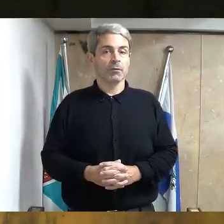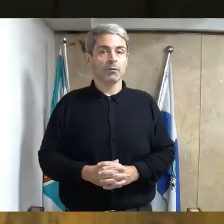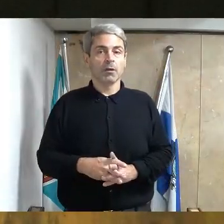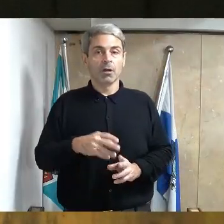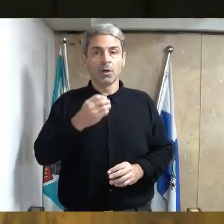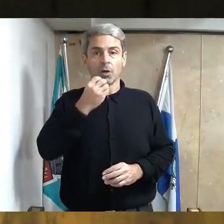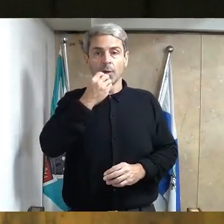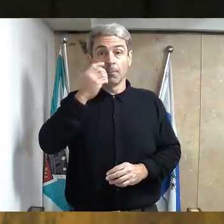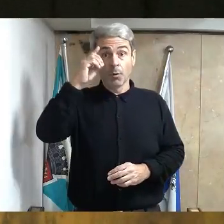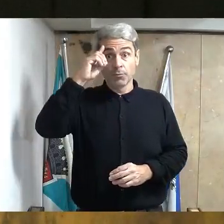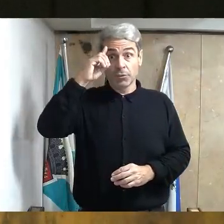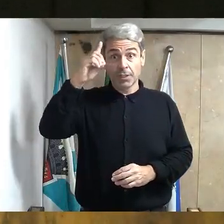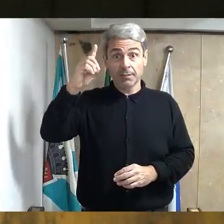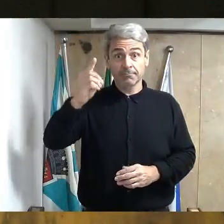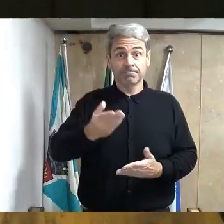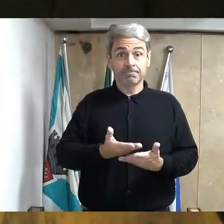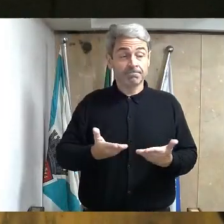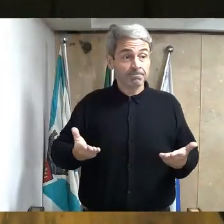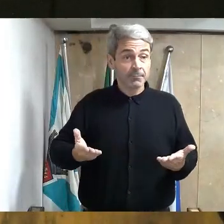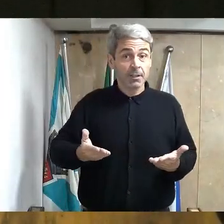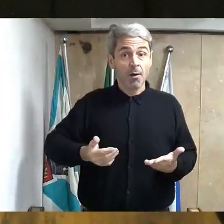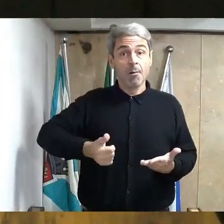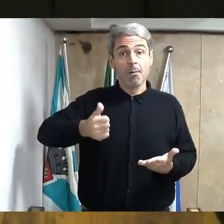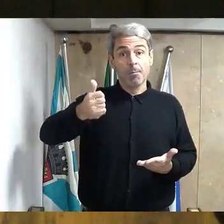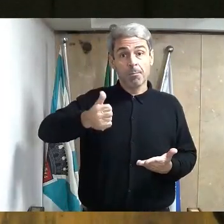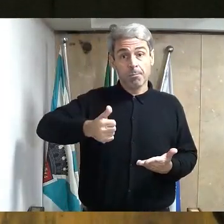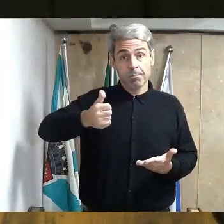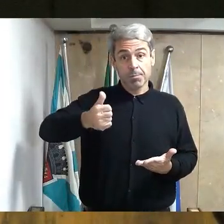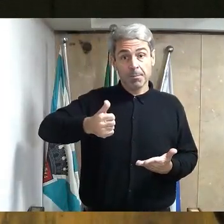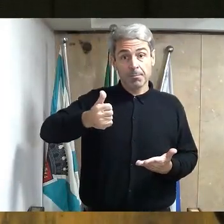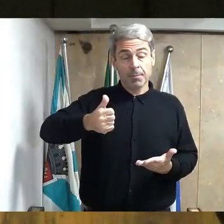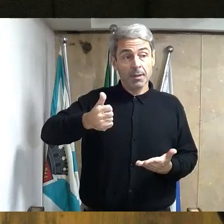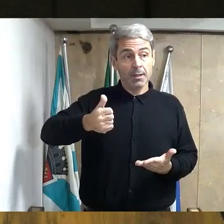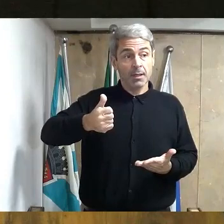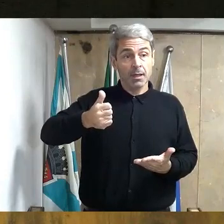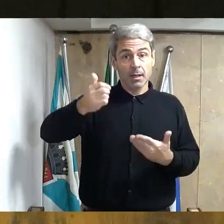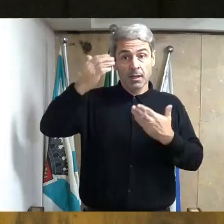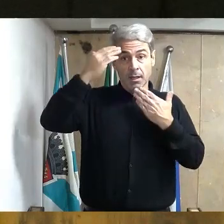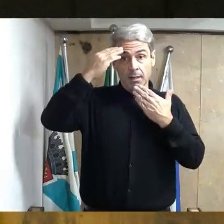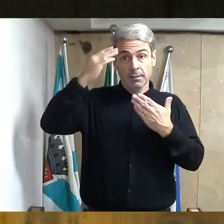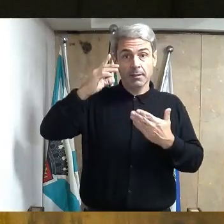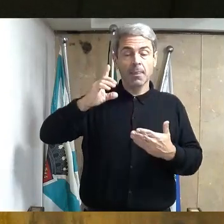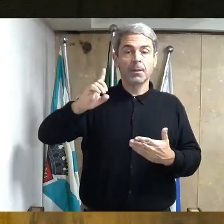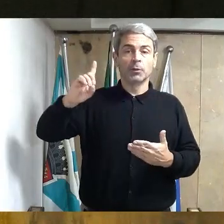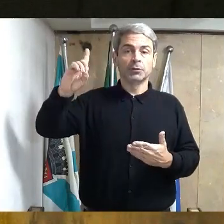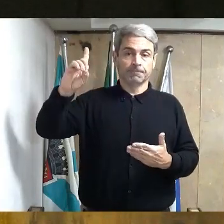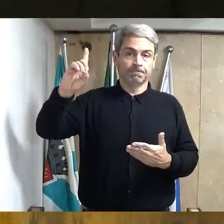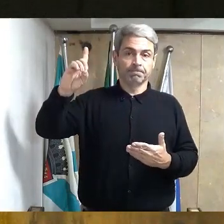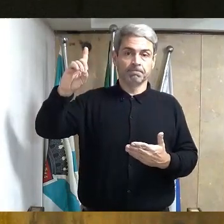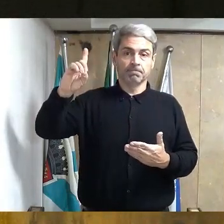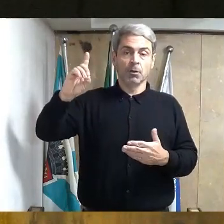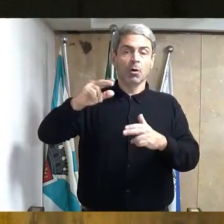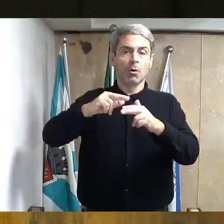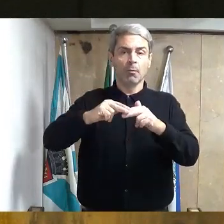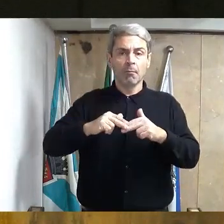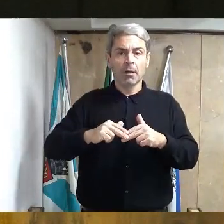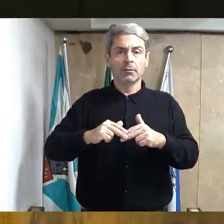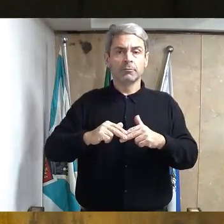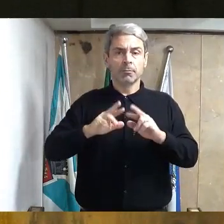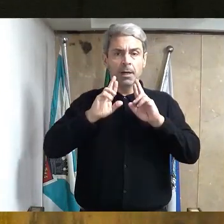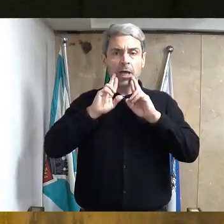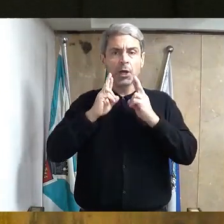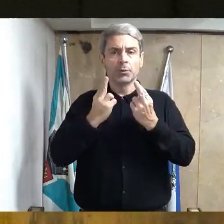Bom dia. Primeiramente, agradecer a Deus por mais uma sessão.